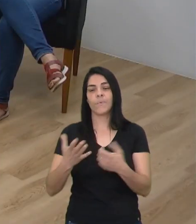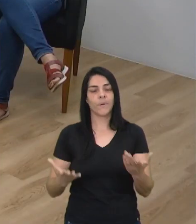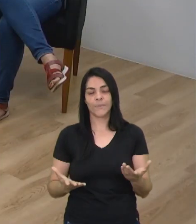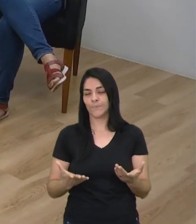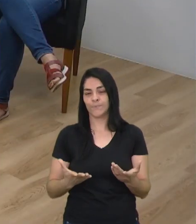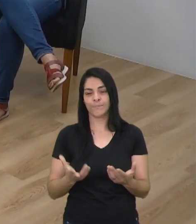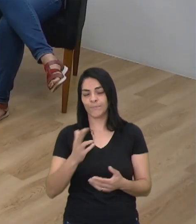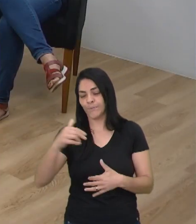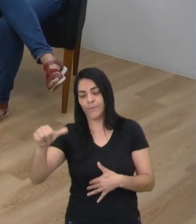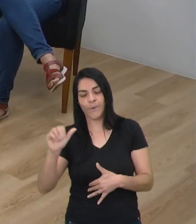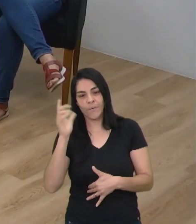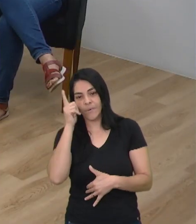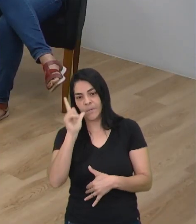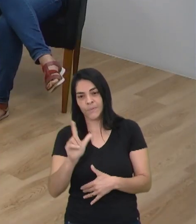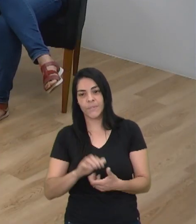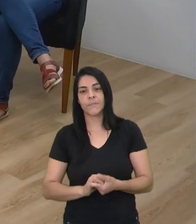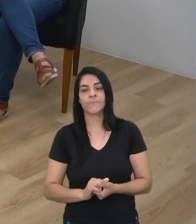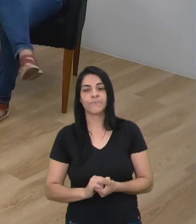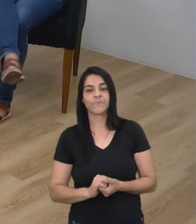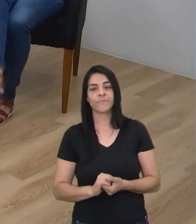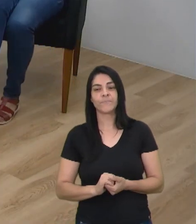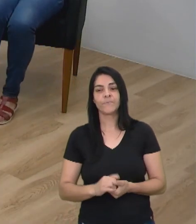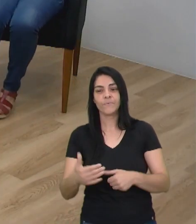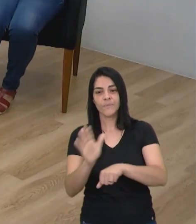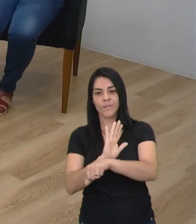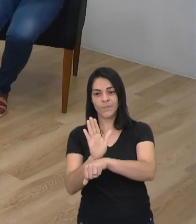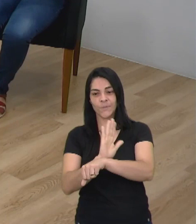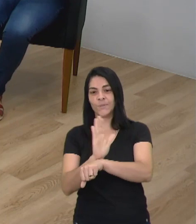urbano. Água, pelo menos nos filmes.